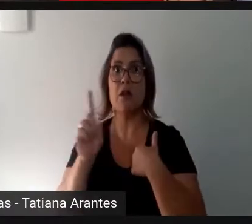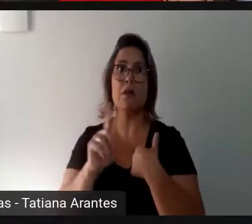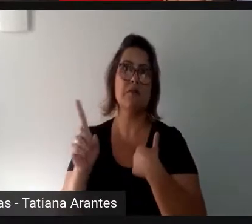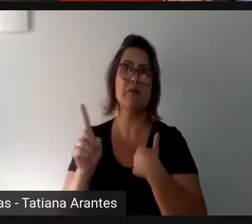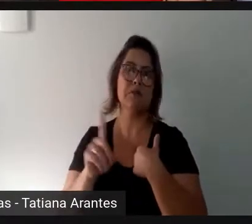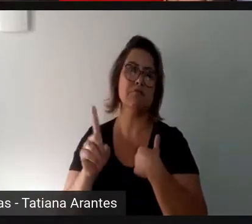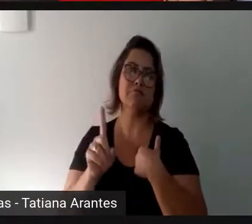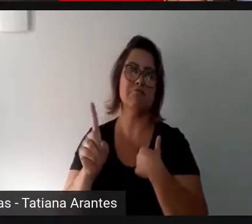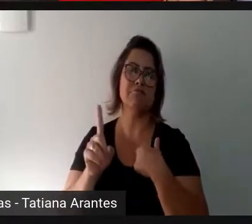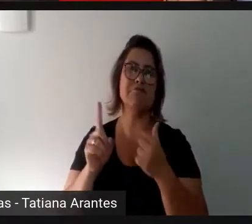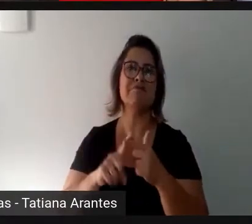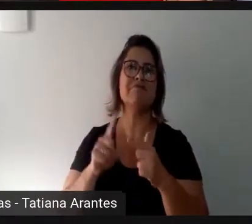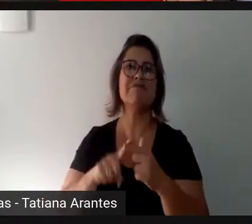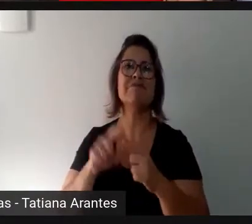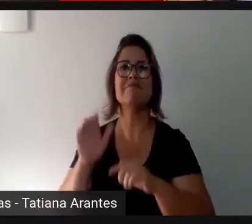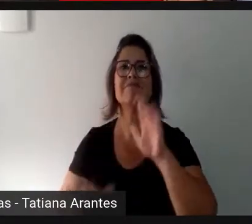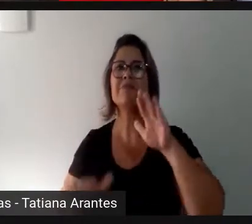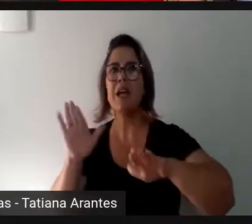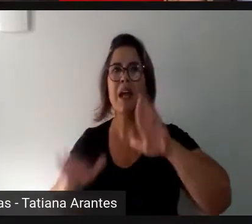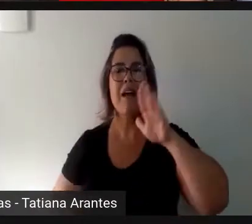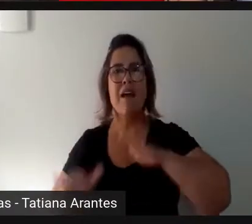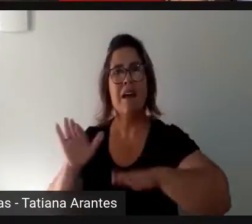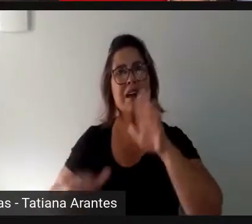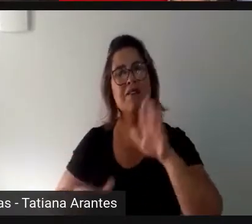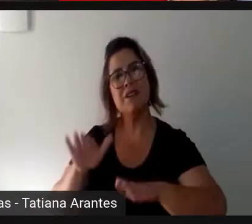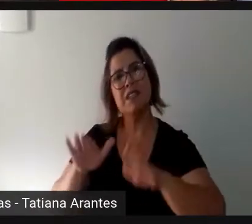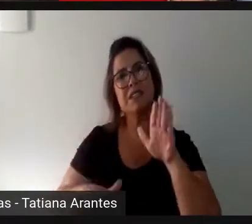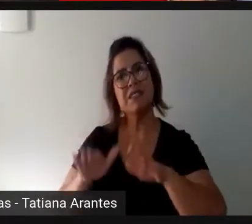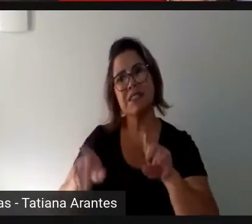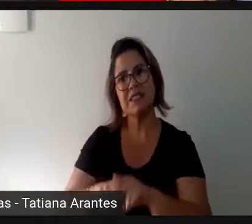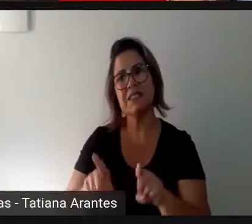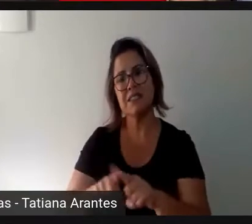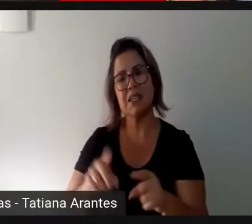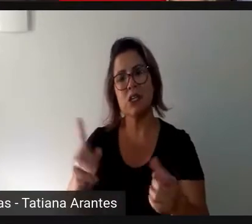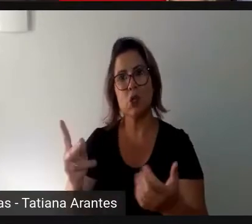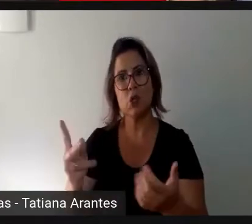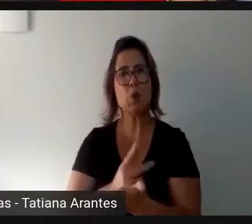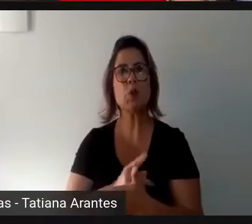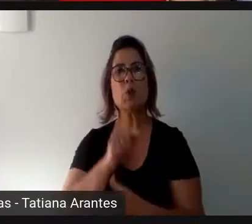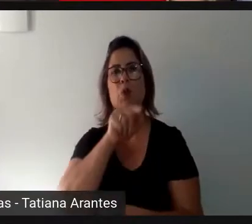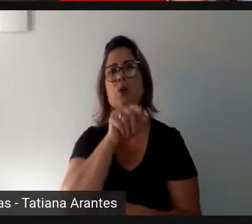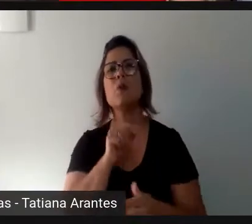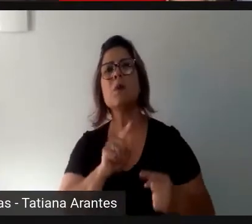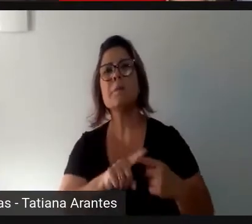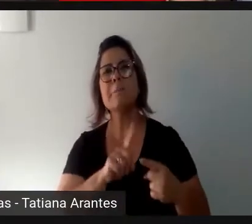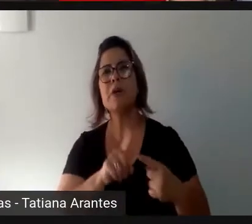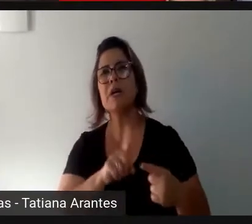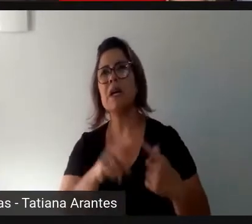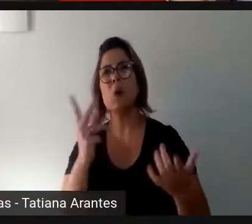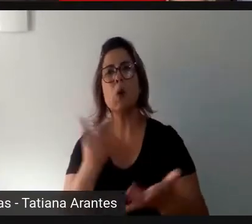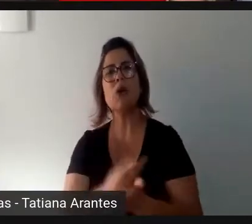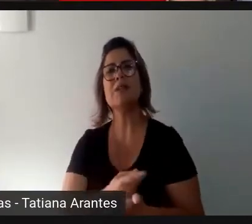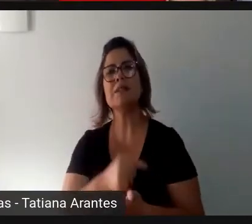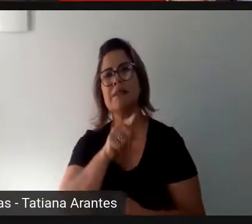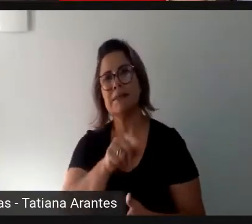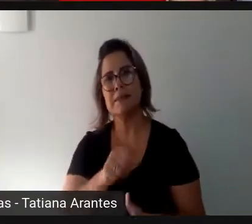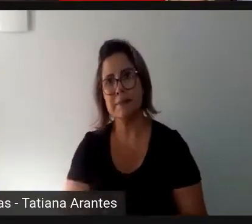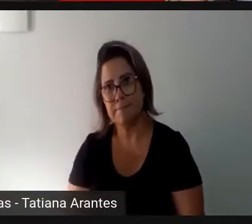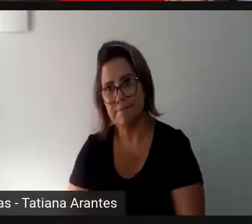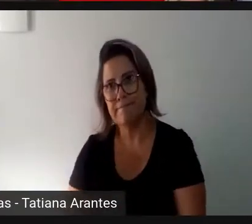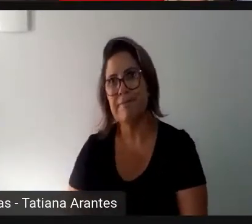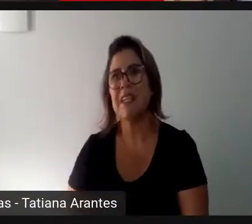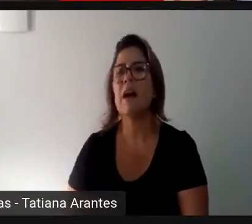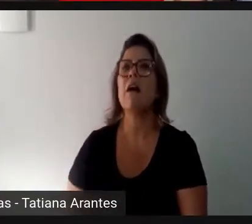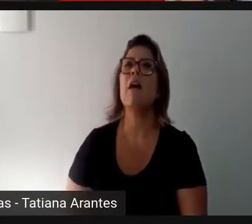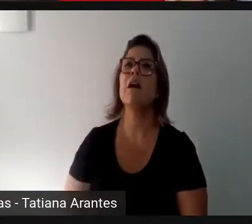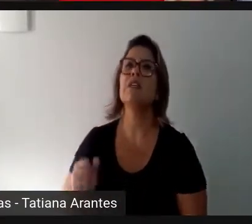porque muitas vezes acontece do órgão de controle externo chegar, olha, por que isso aqui aconteceu? Aí lá vai a gente criar